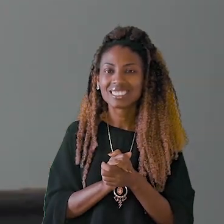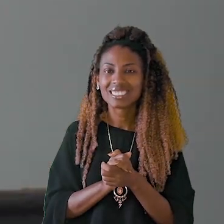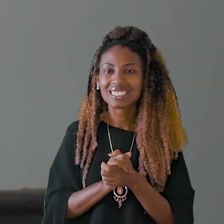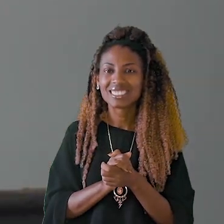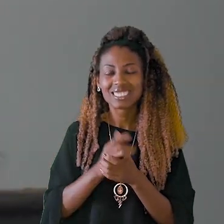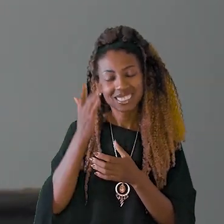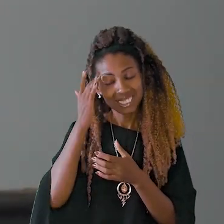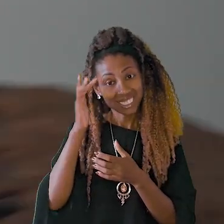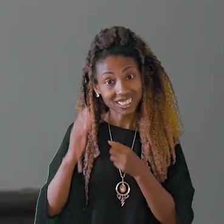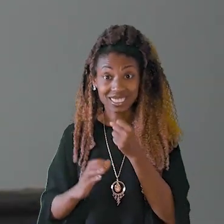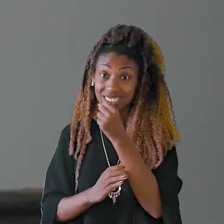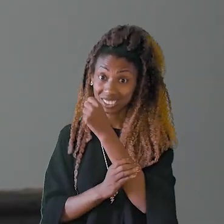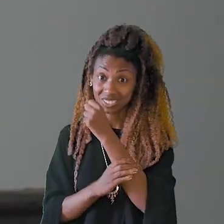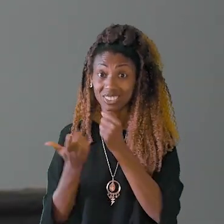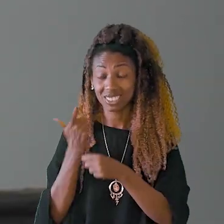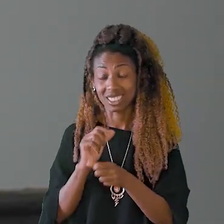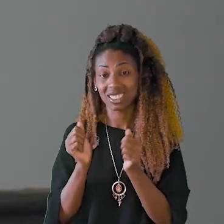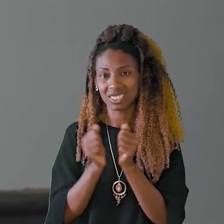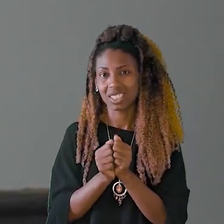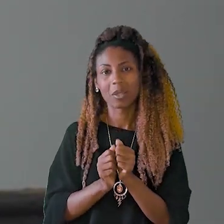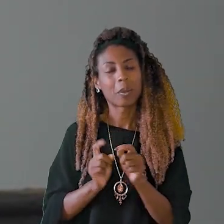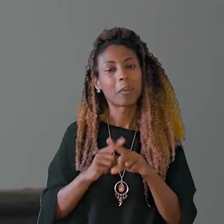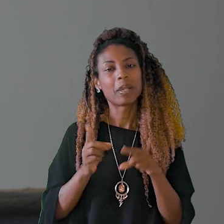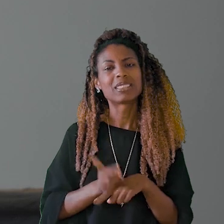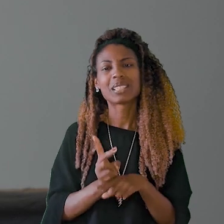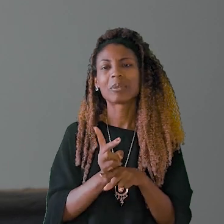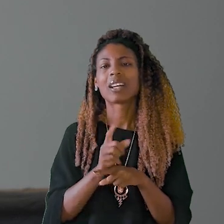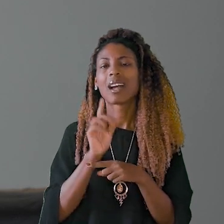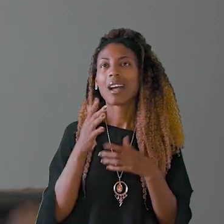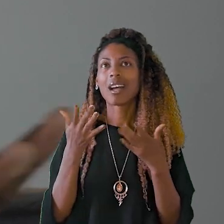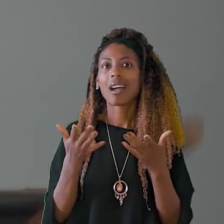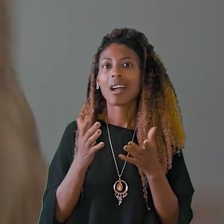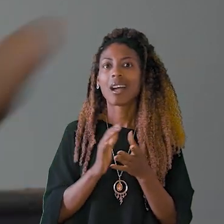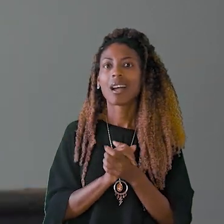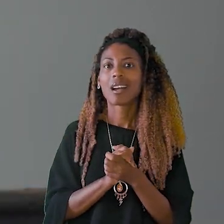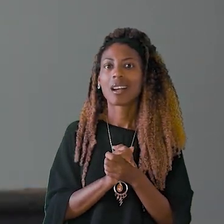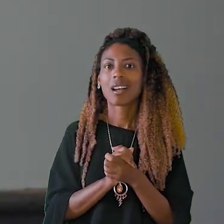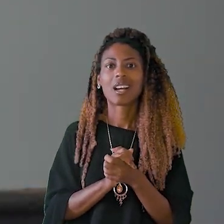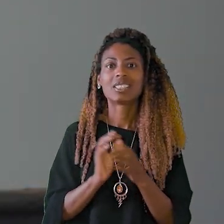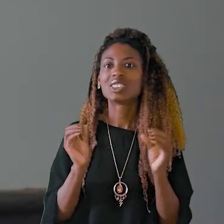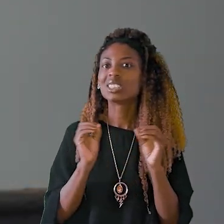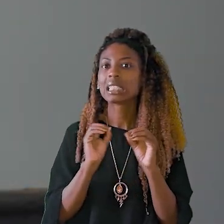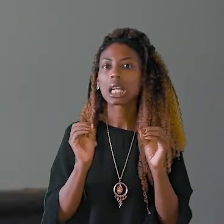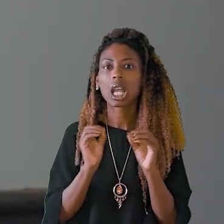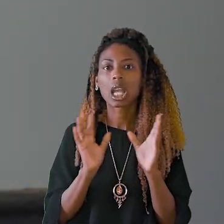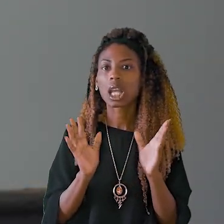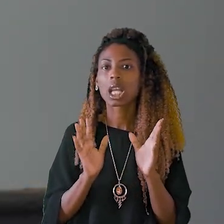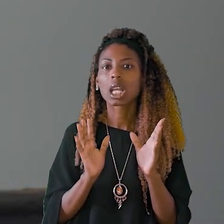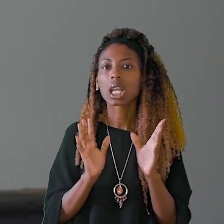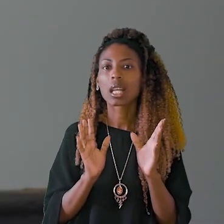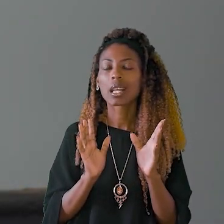sei. Mas eu vou falar disso sempre, porque foi algo que ninguém esperava, muito